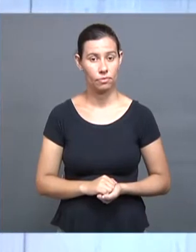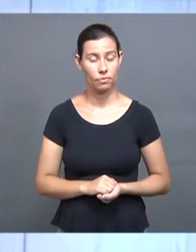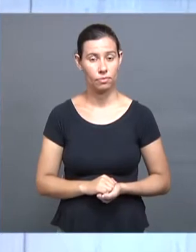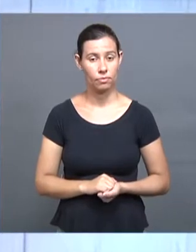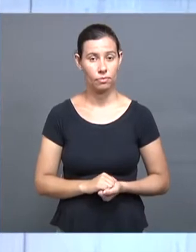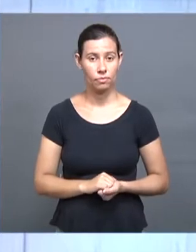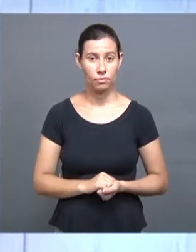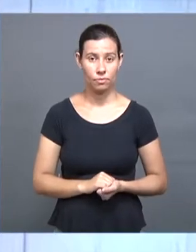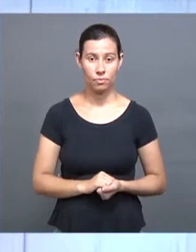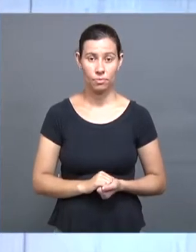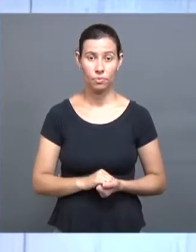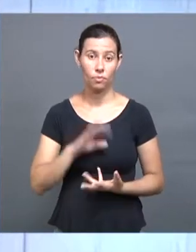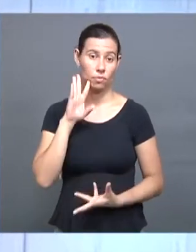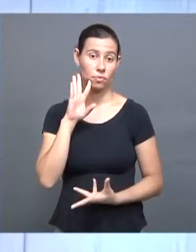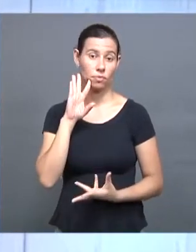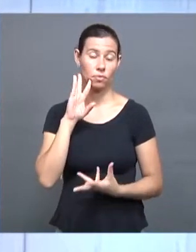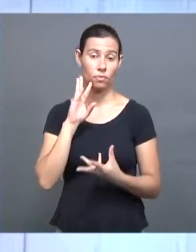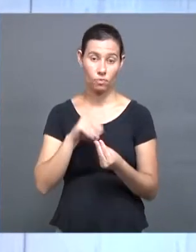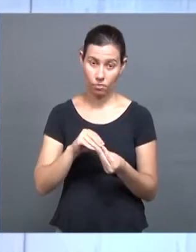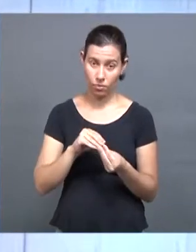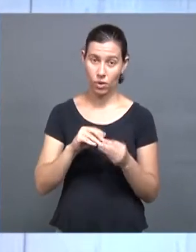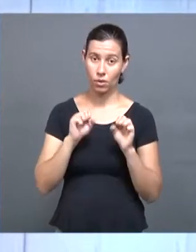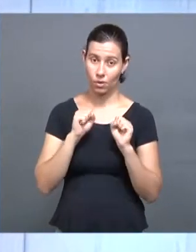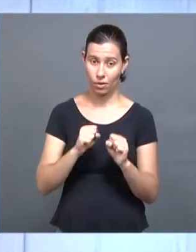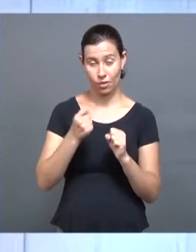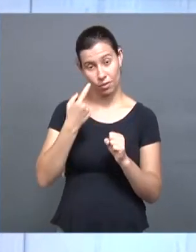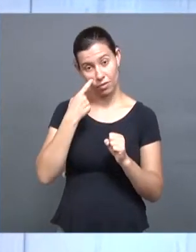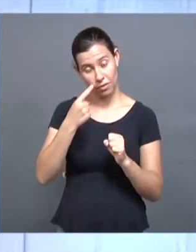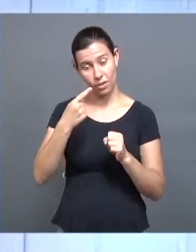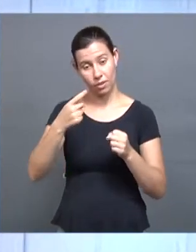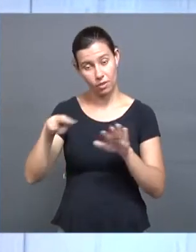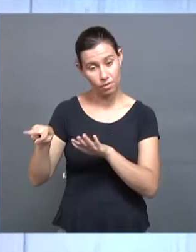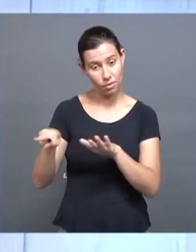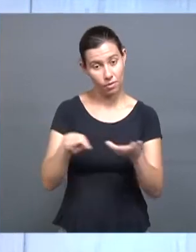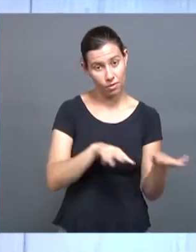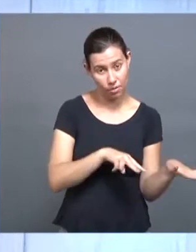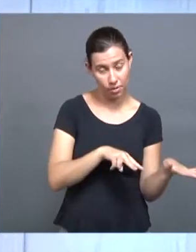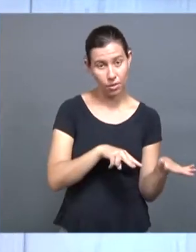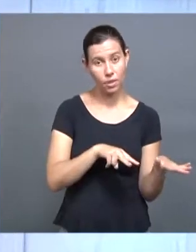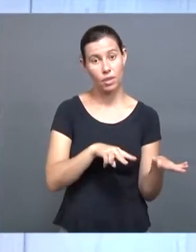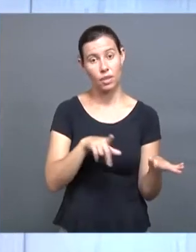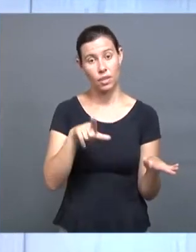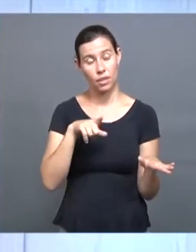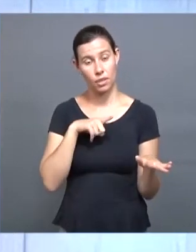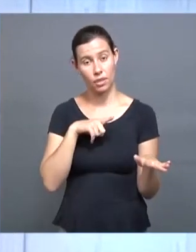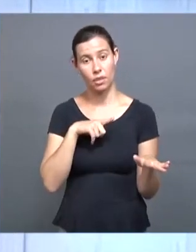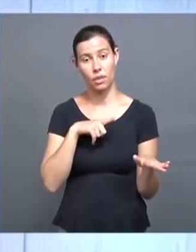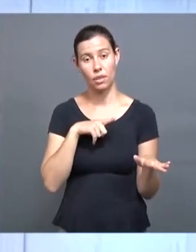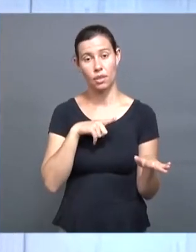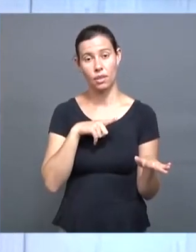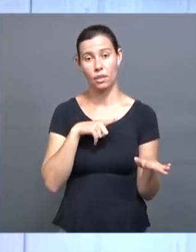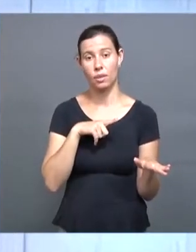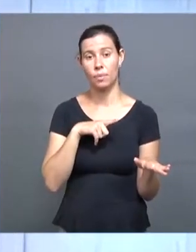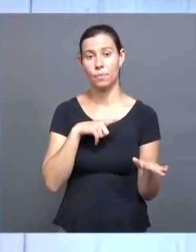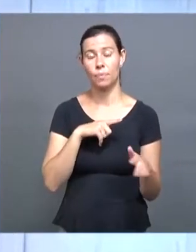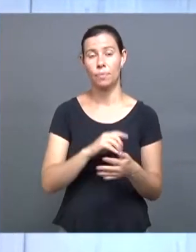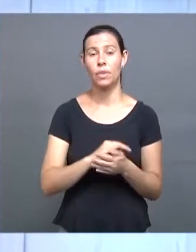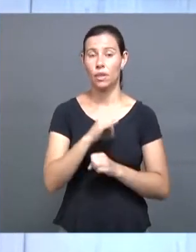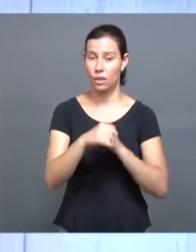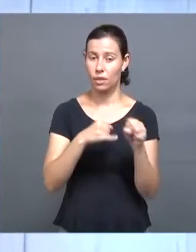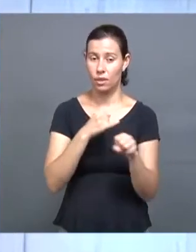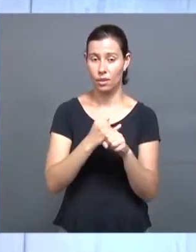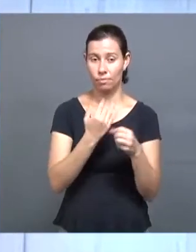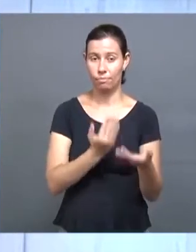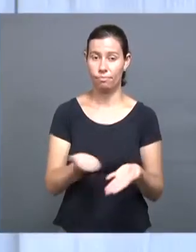Os resultados da competição você confere ao longo da semana na página do projeto na internet, que aparece aí na